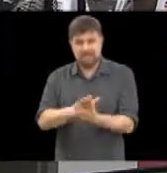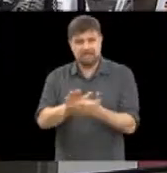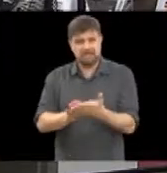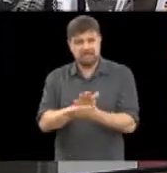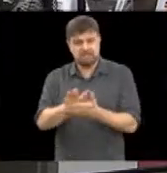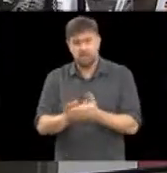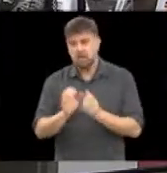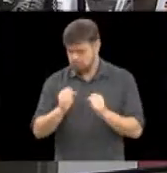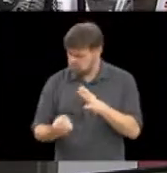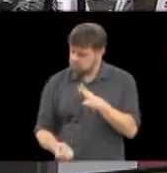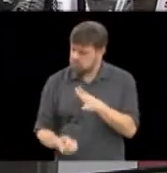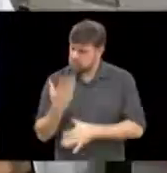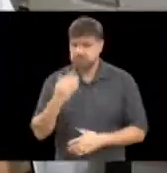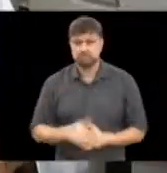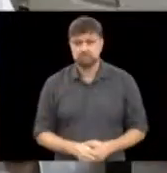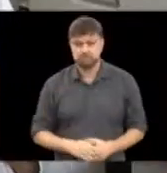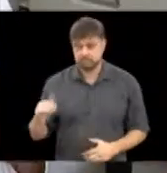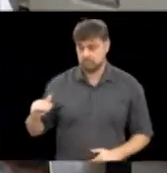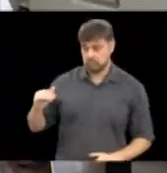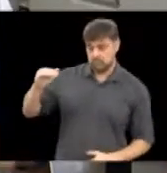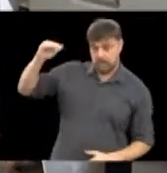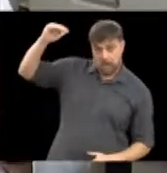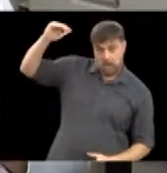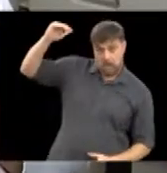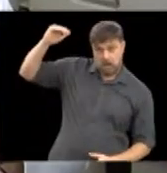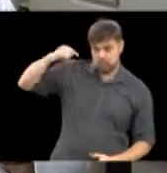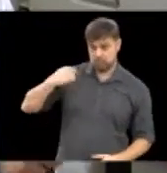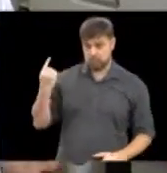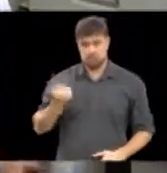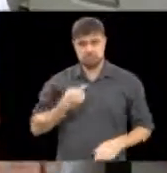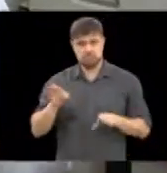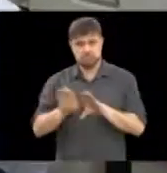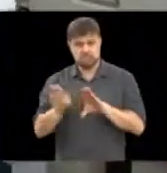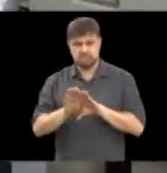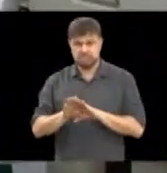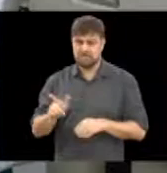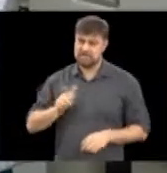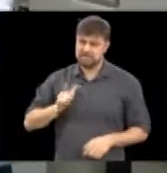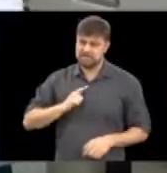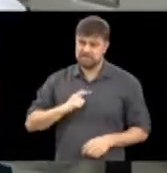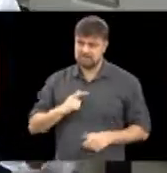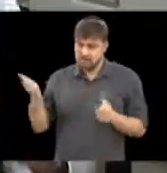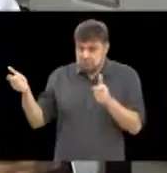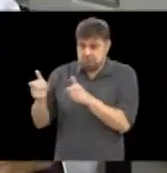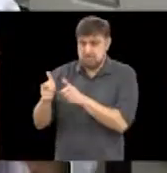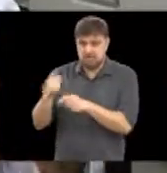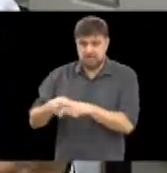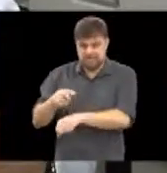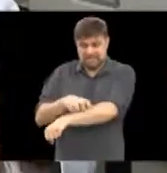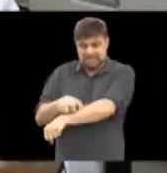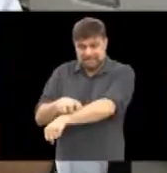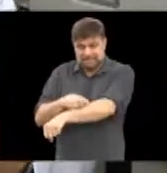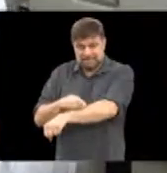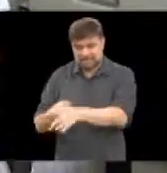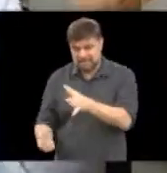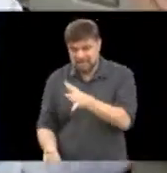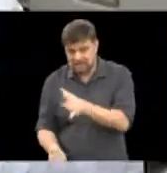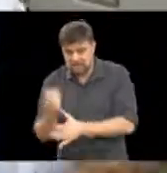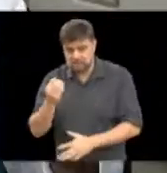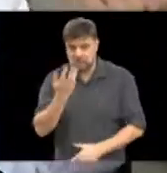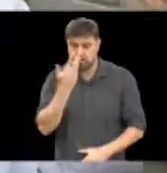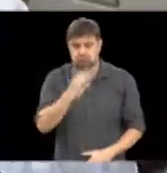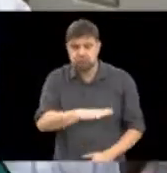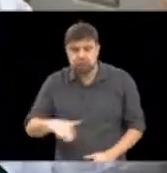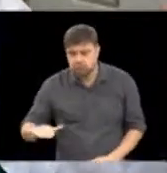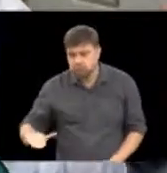quando pequeno. Pode. Nos adultos, e a gente tem uma prevalência um pouco menor, porque esses processos de alergia já aconteceram